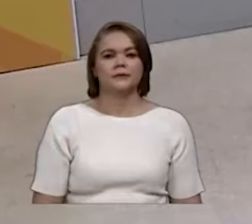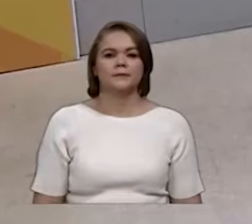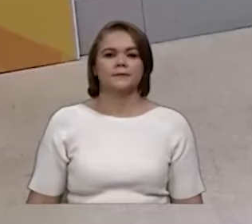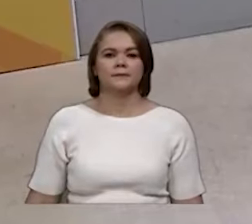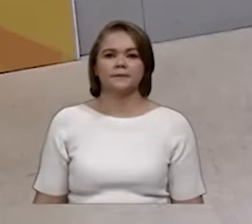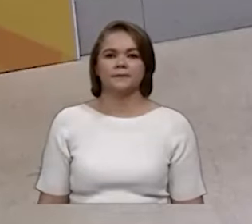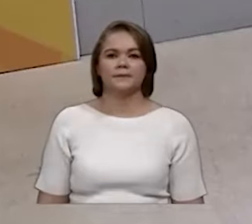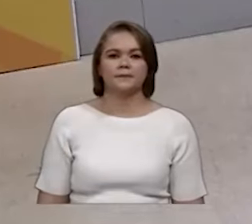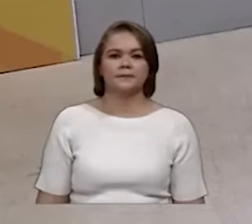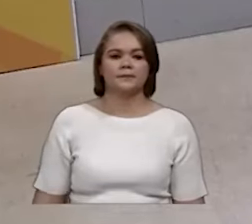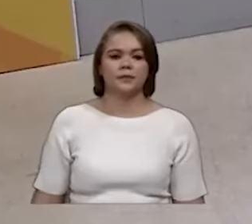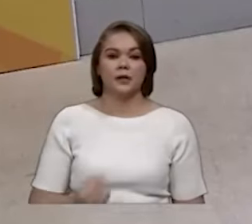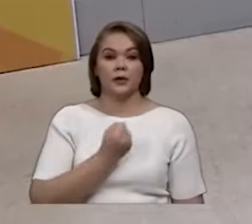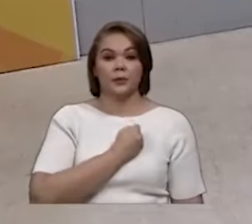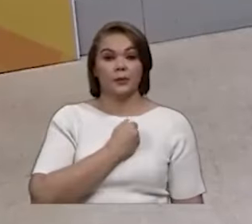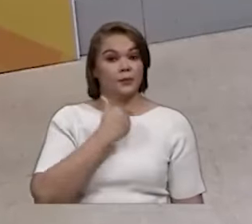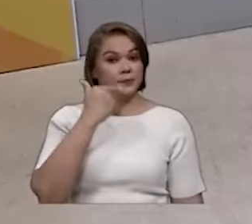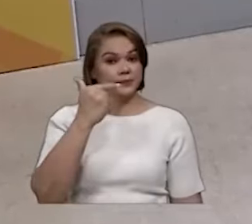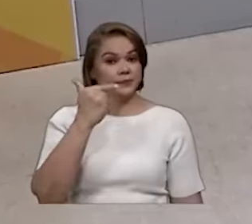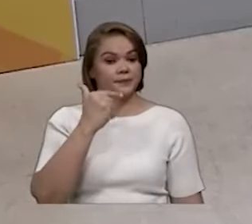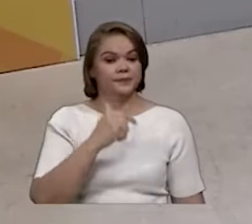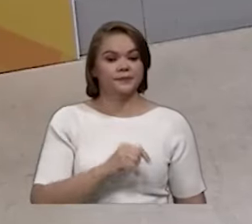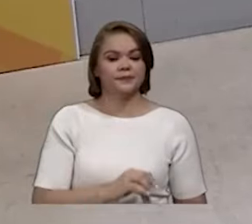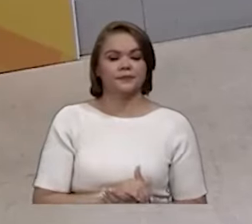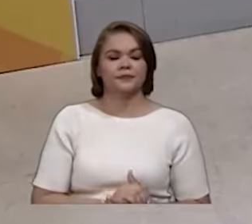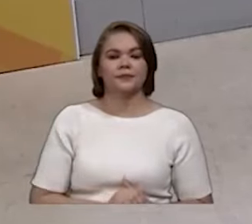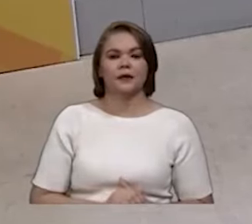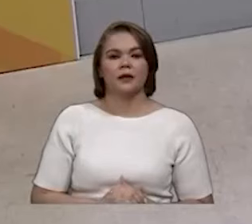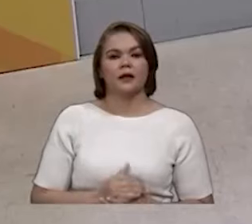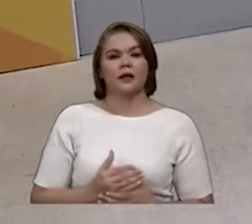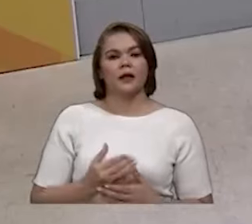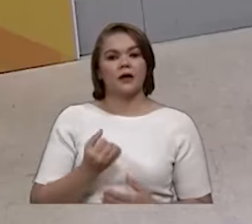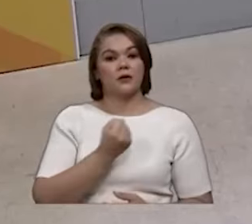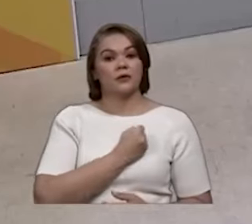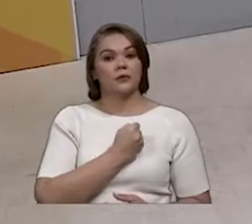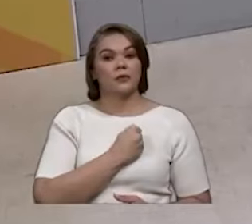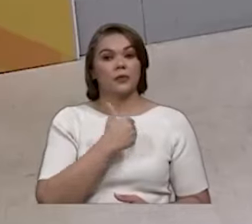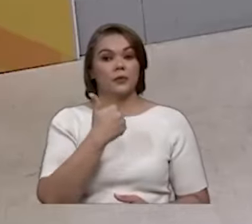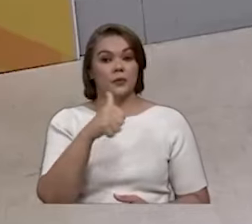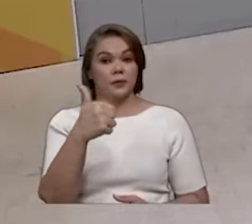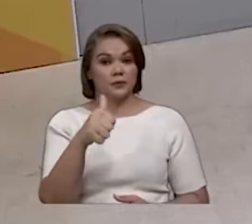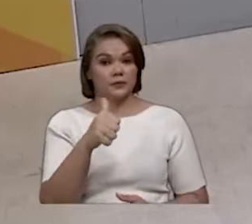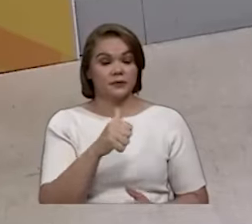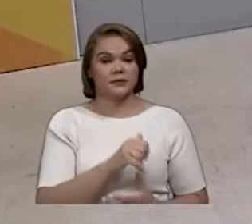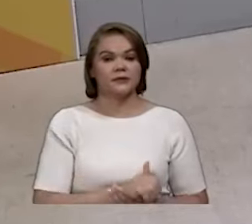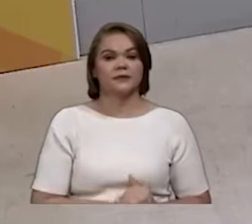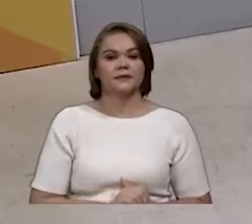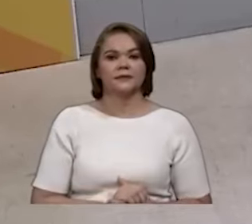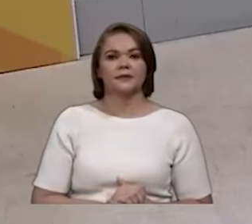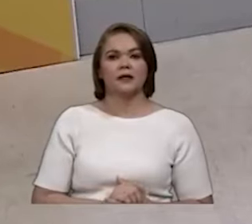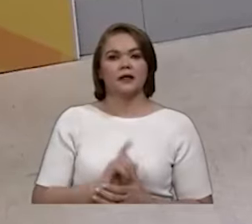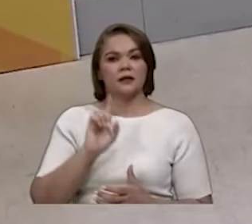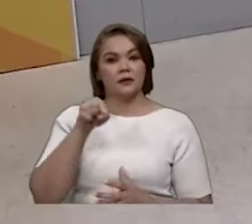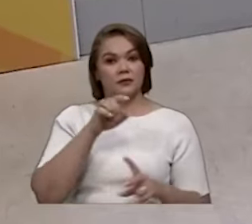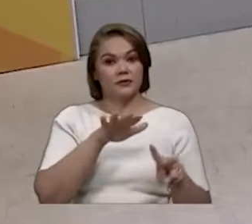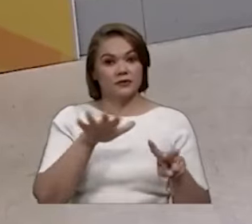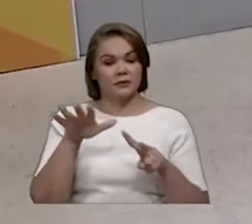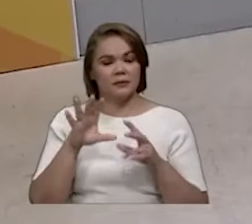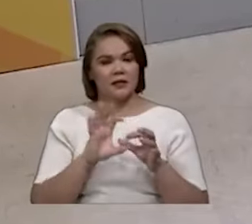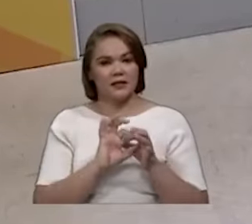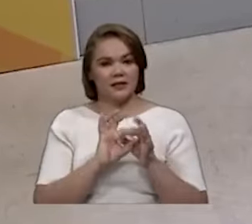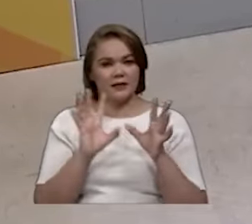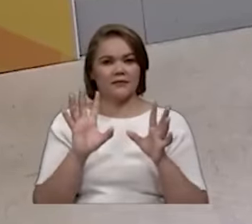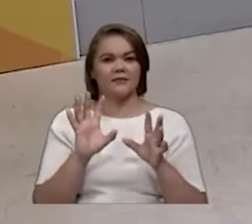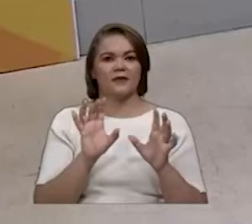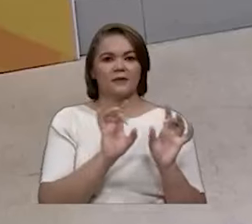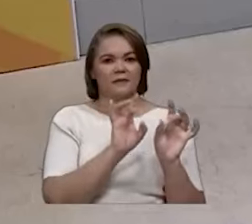2. Número 2. Sobe a bolinha de número 11. Número 11. Semana que vem já está disponível para